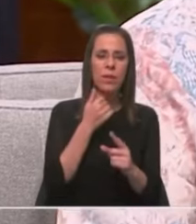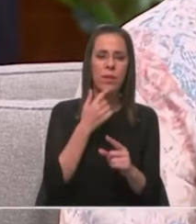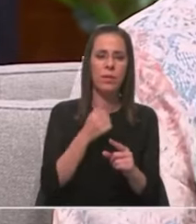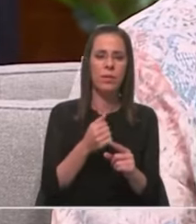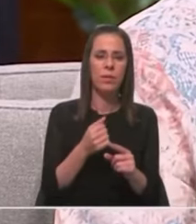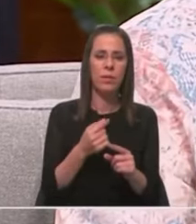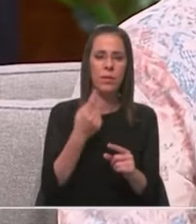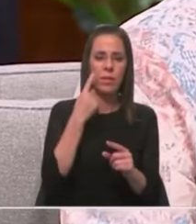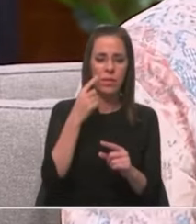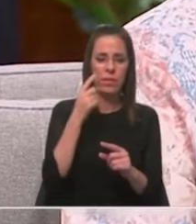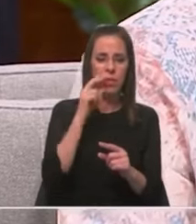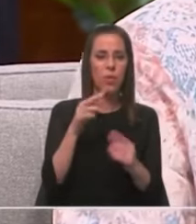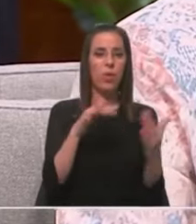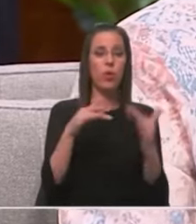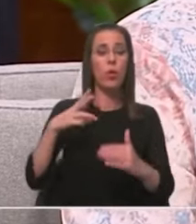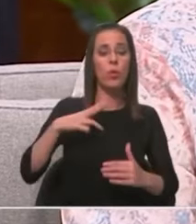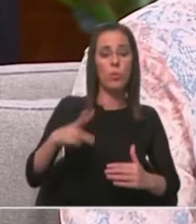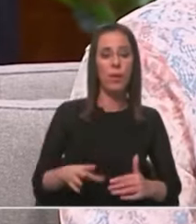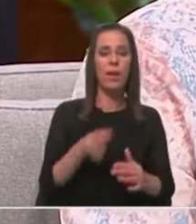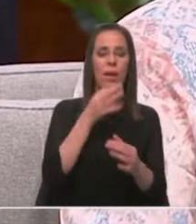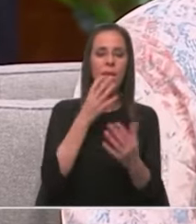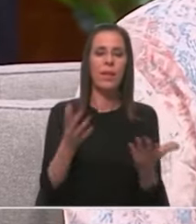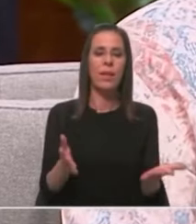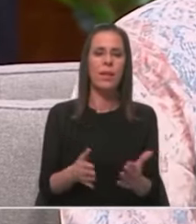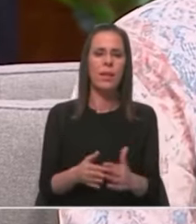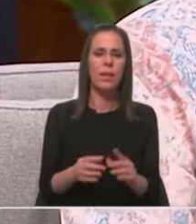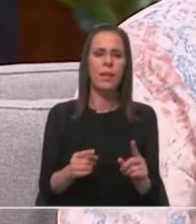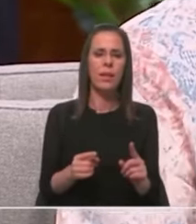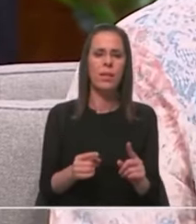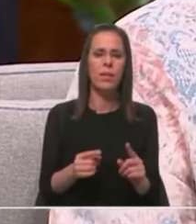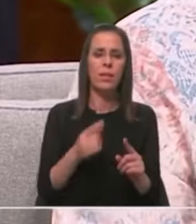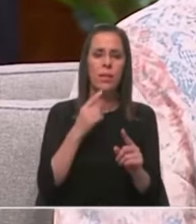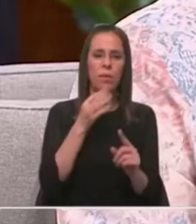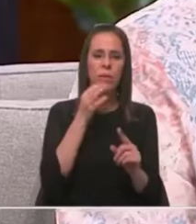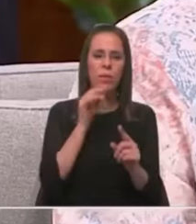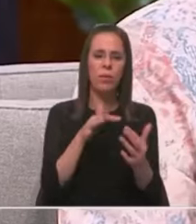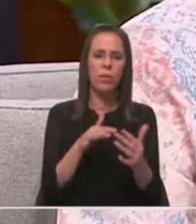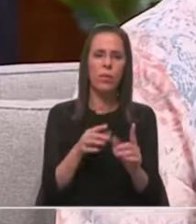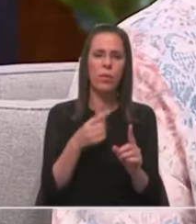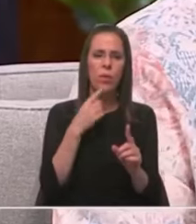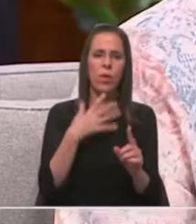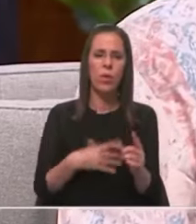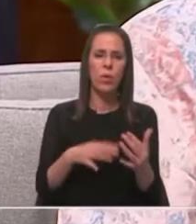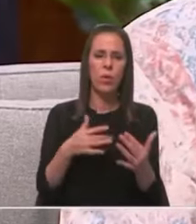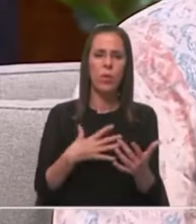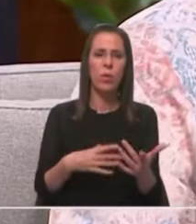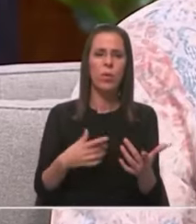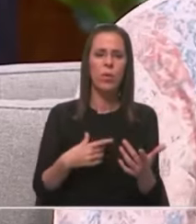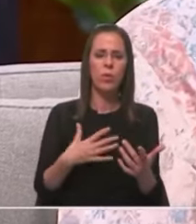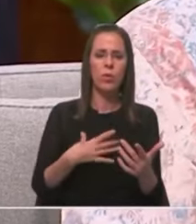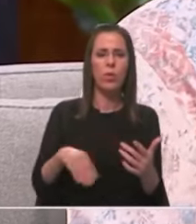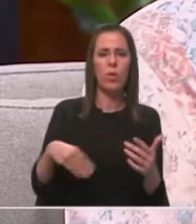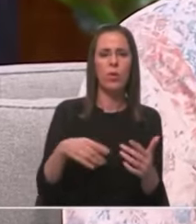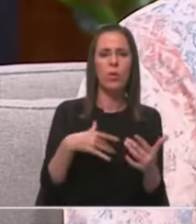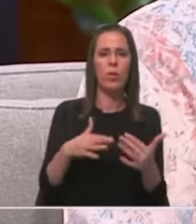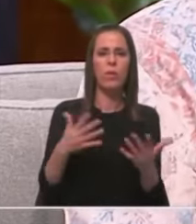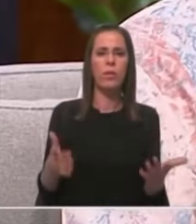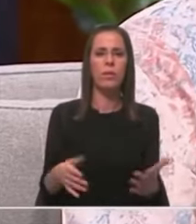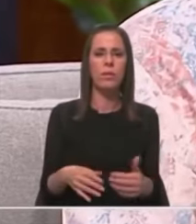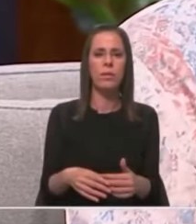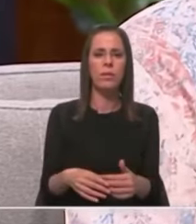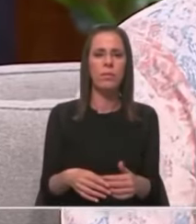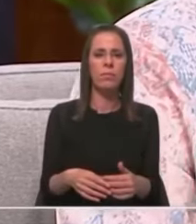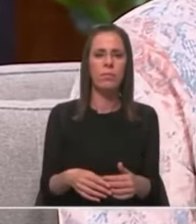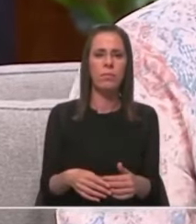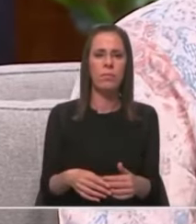eles vinham ver Portugal, o jogo de Portugal, e começámos a falar, e começaram a falar de futebol. E você gosta de futebol? Eu disse, por acaso, até joguei futebol. E